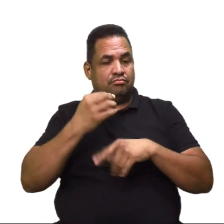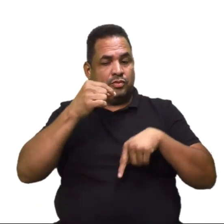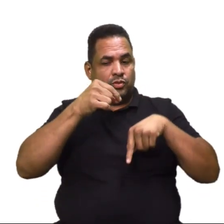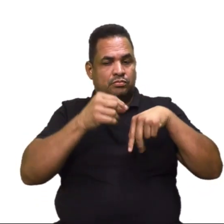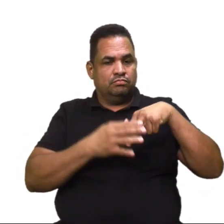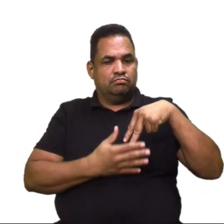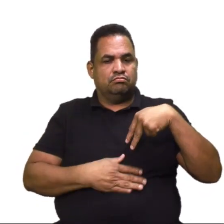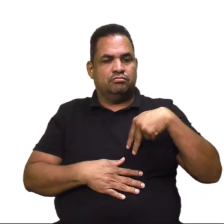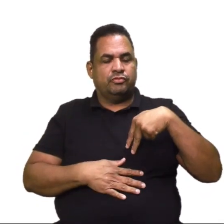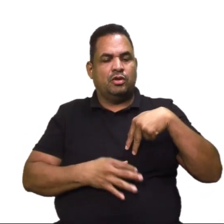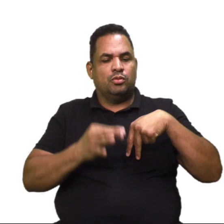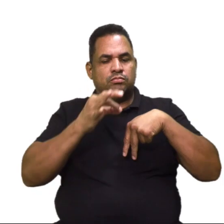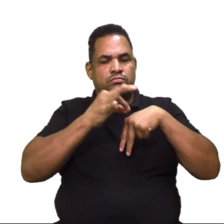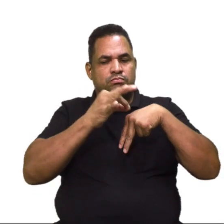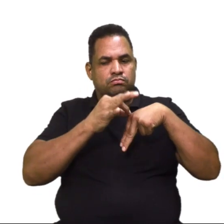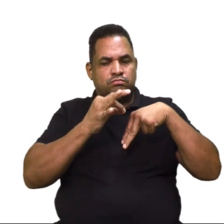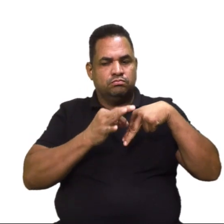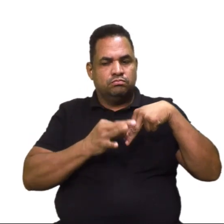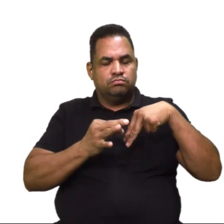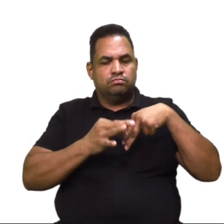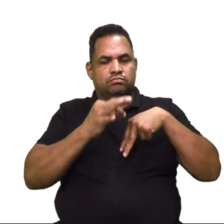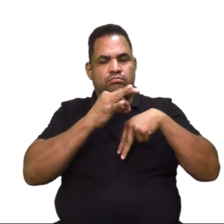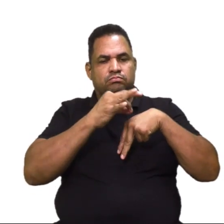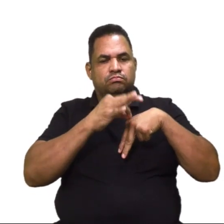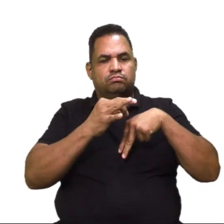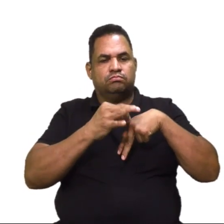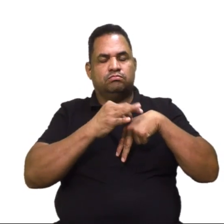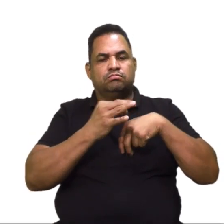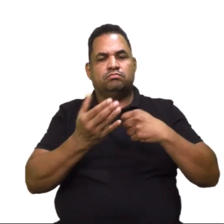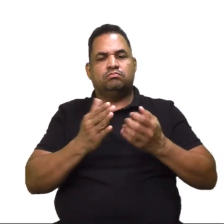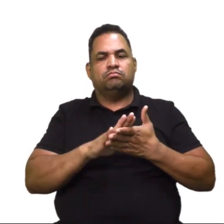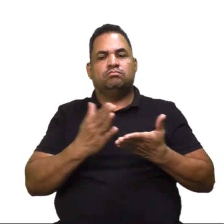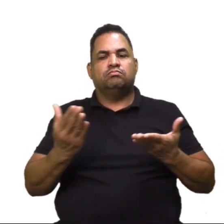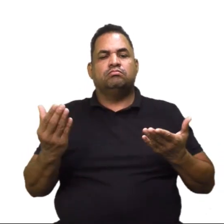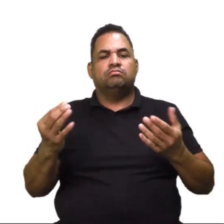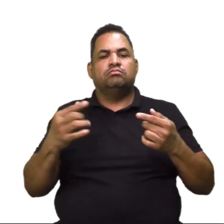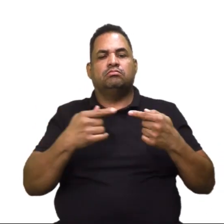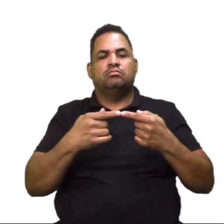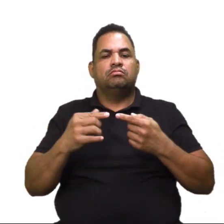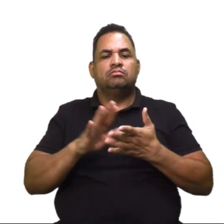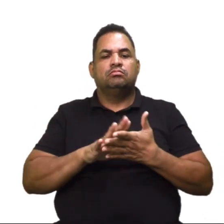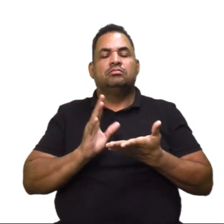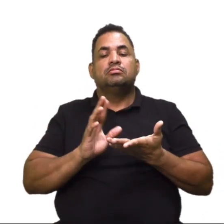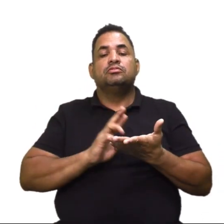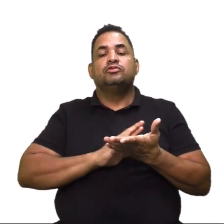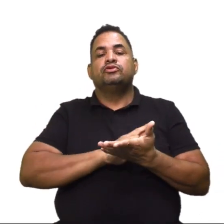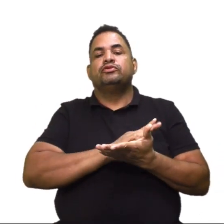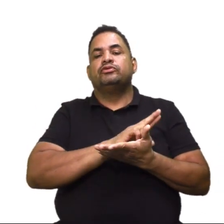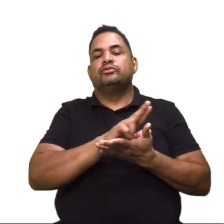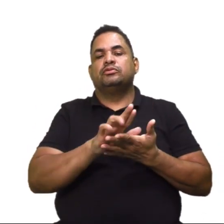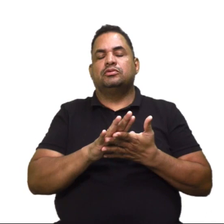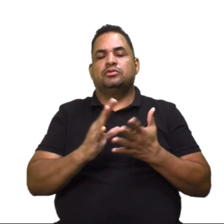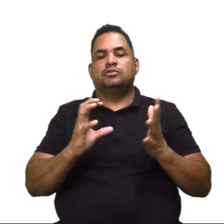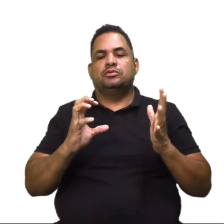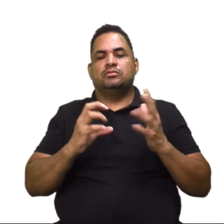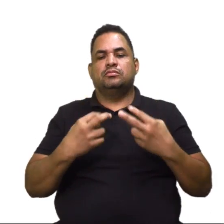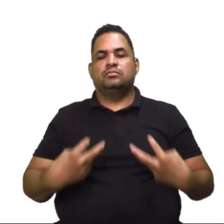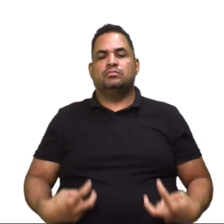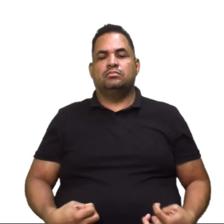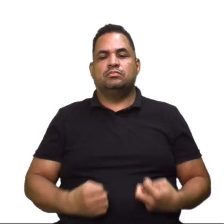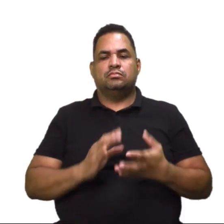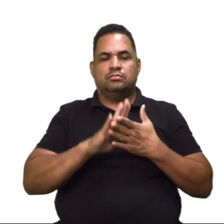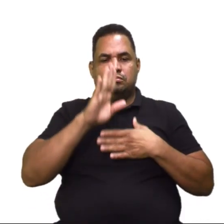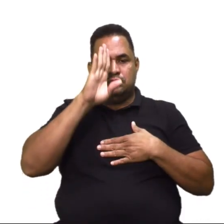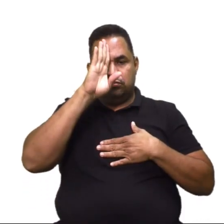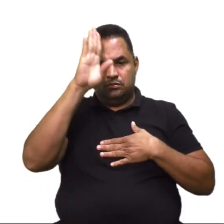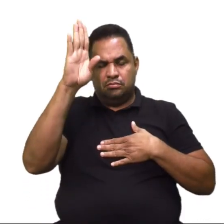verruga genital. Este vírus está associado a diversos tipos de câncer, principalmente, a gente